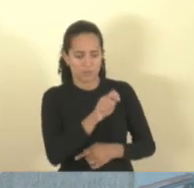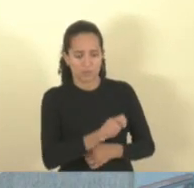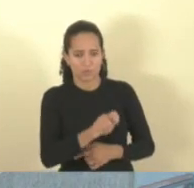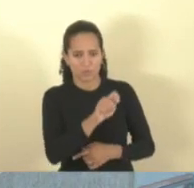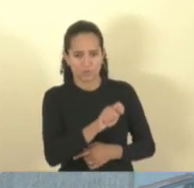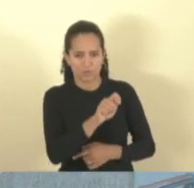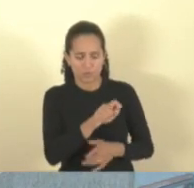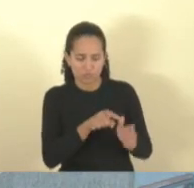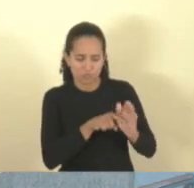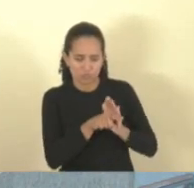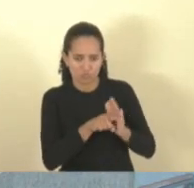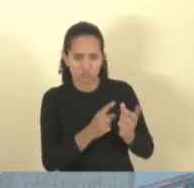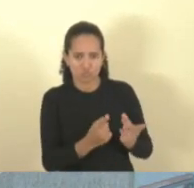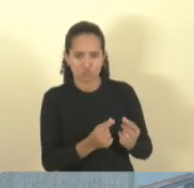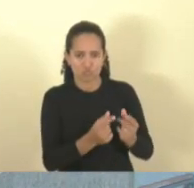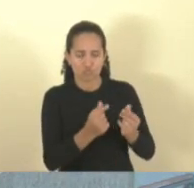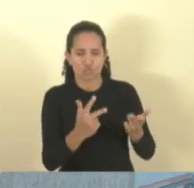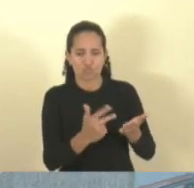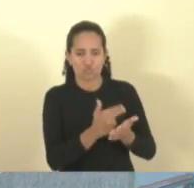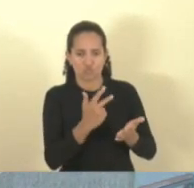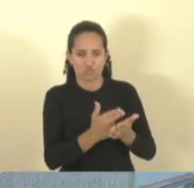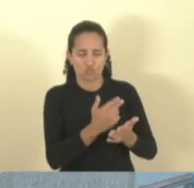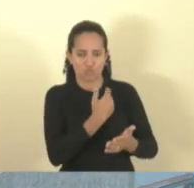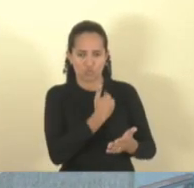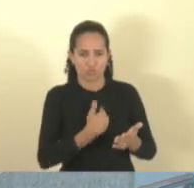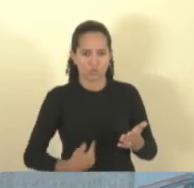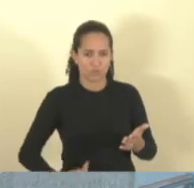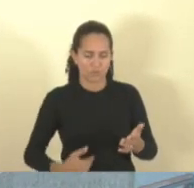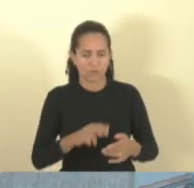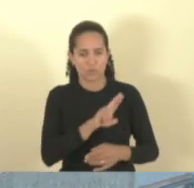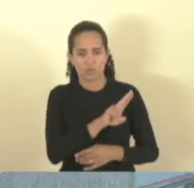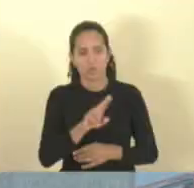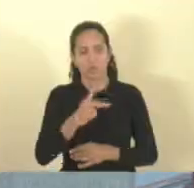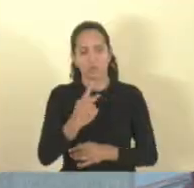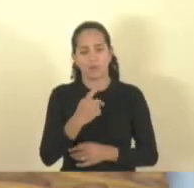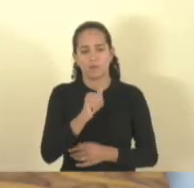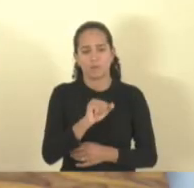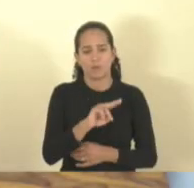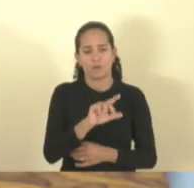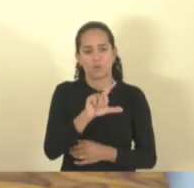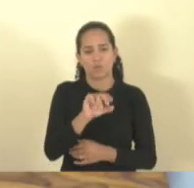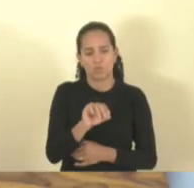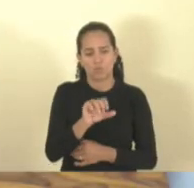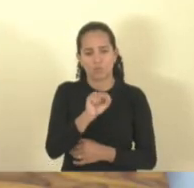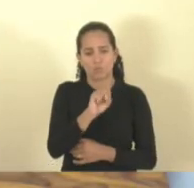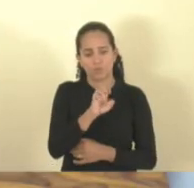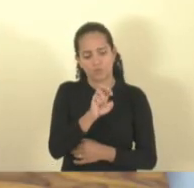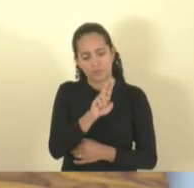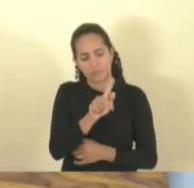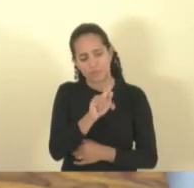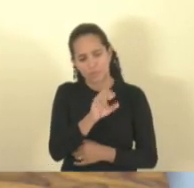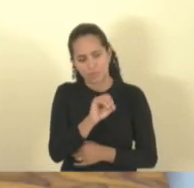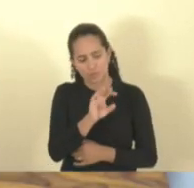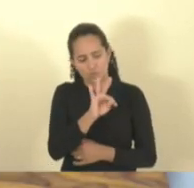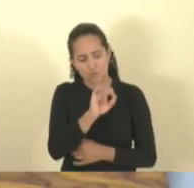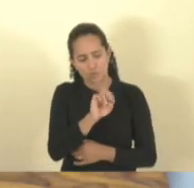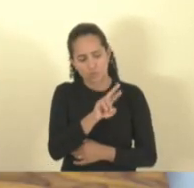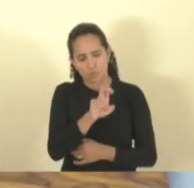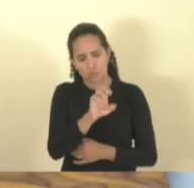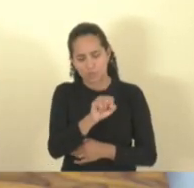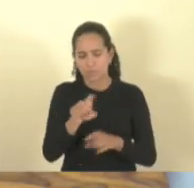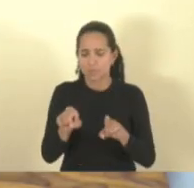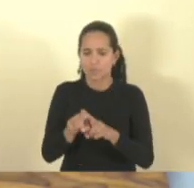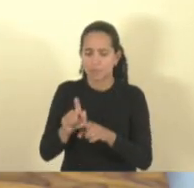do Tesouro Estadual, também um querido, um grande profissional, que é o Paulo Sérgio Torres. E o gerente de